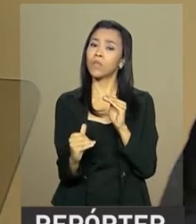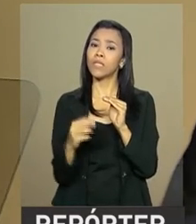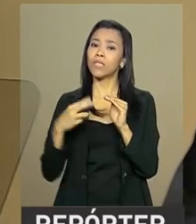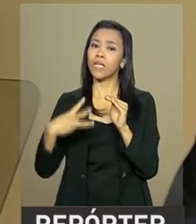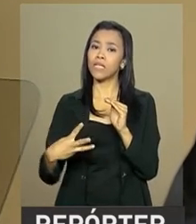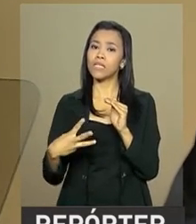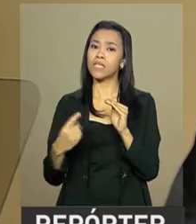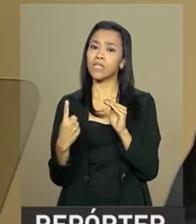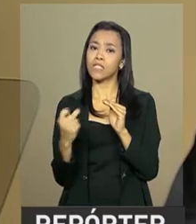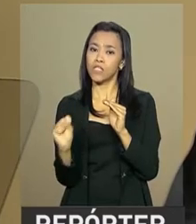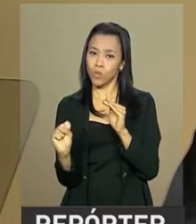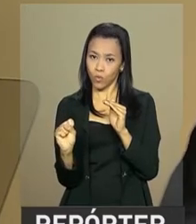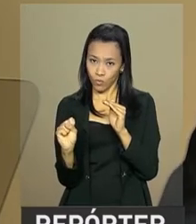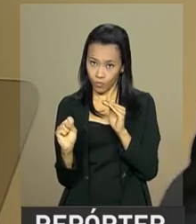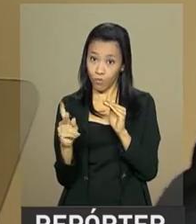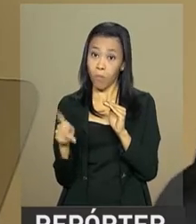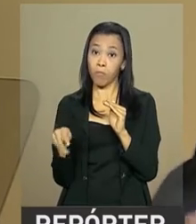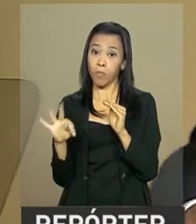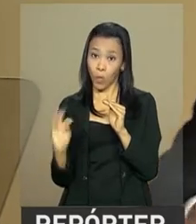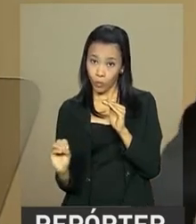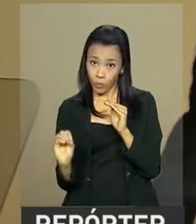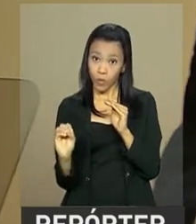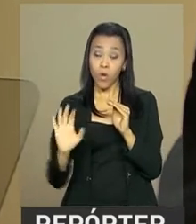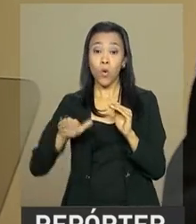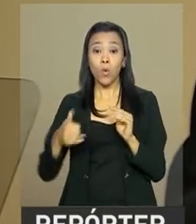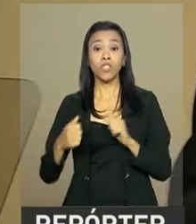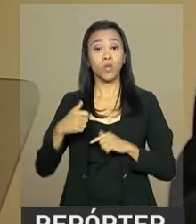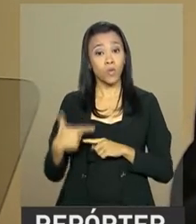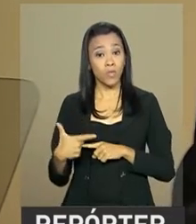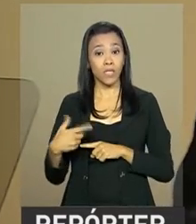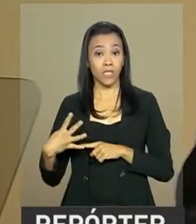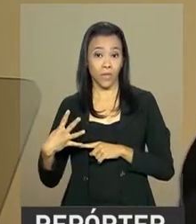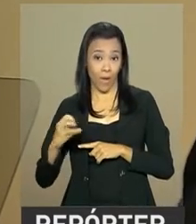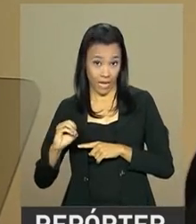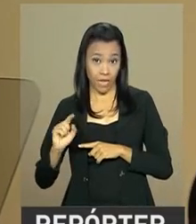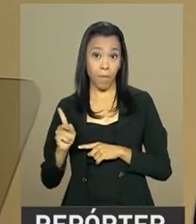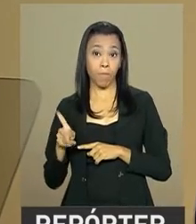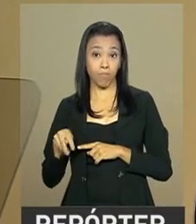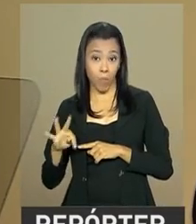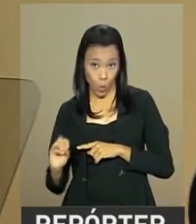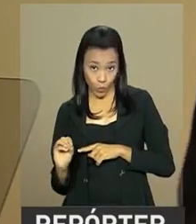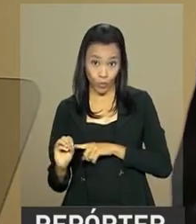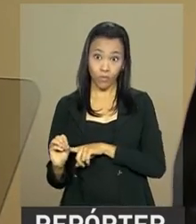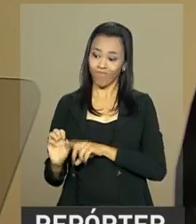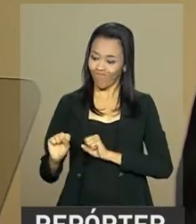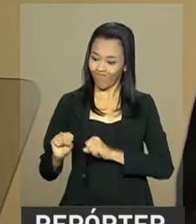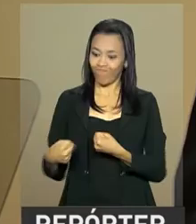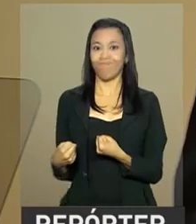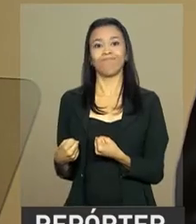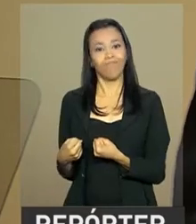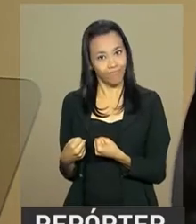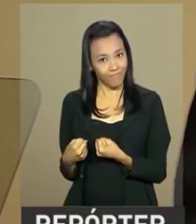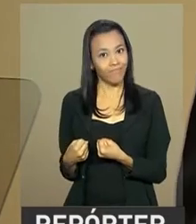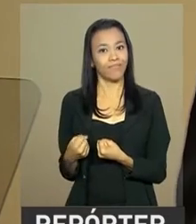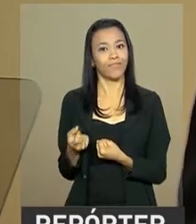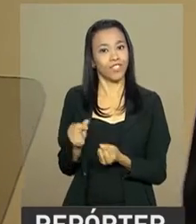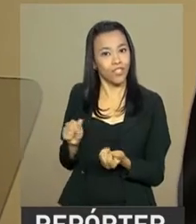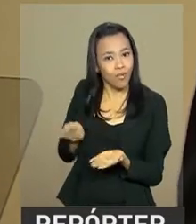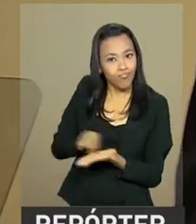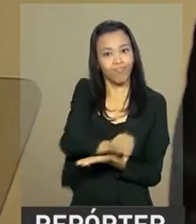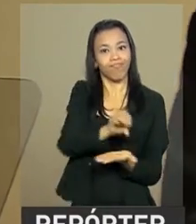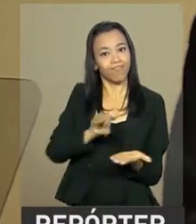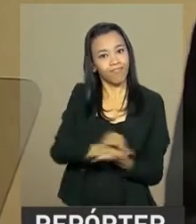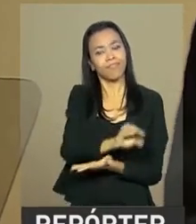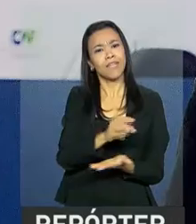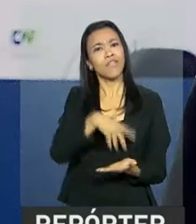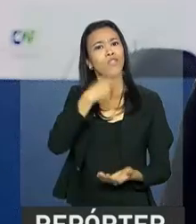318 pontos quando chegaram a 240 pontos nós retomamos o nosso grau de investimento e estou falando de